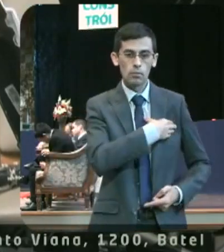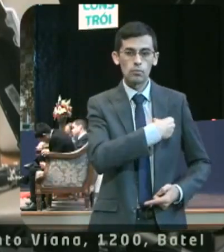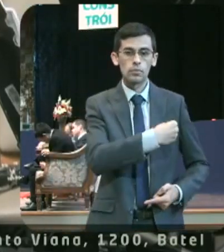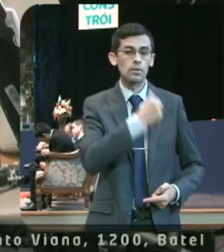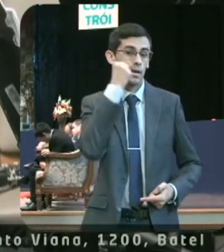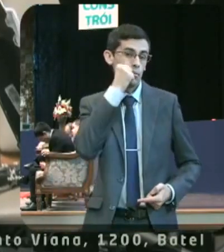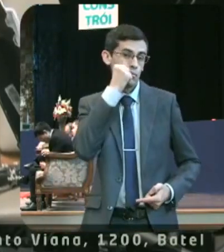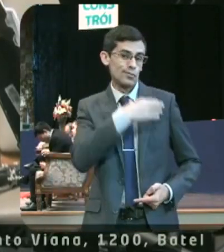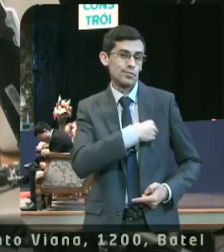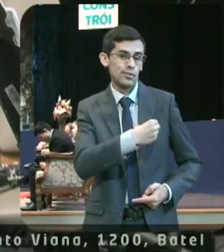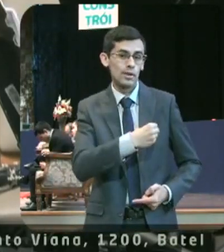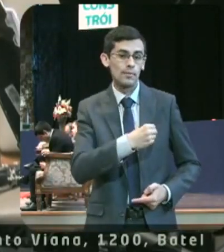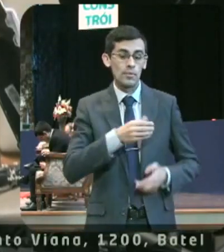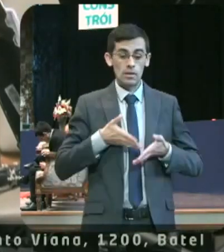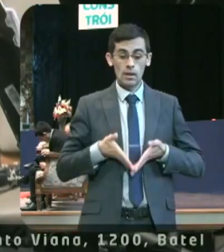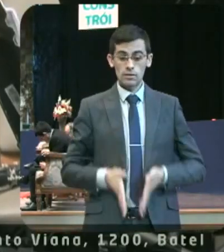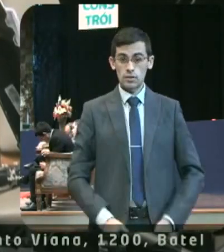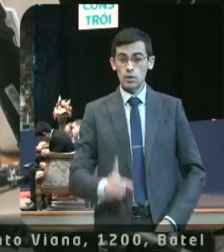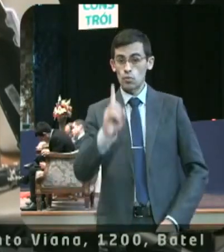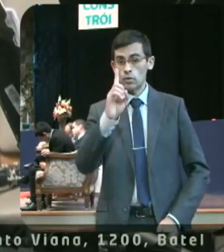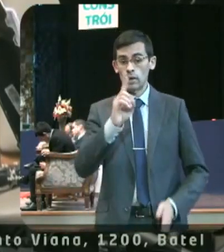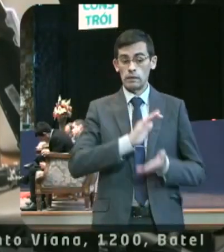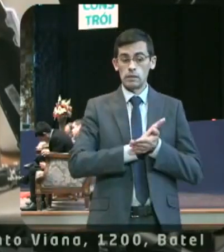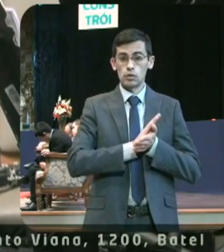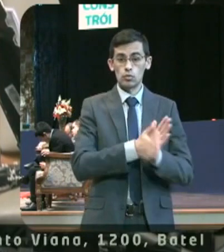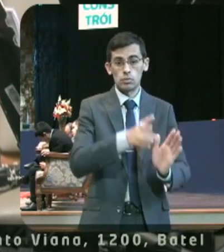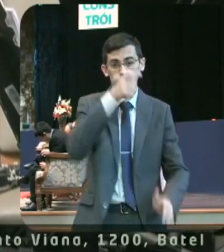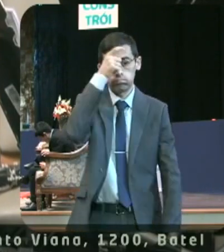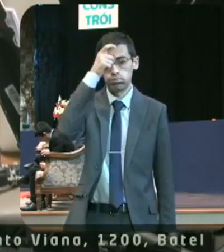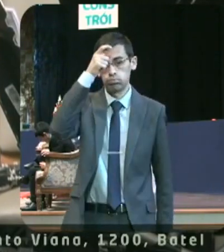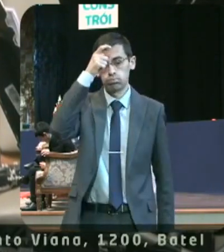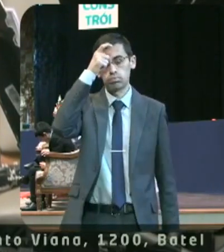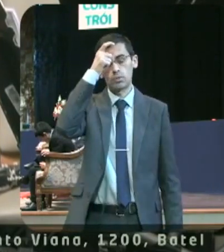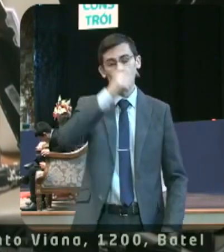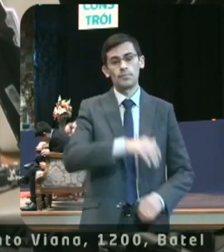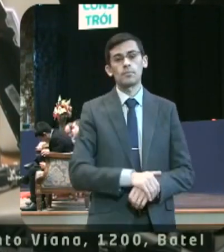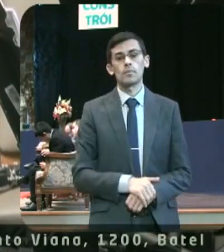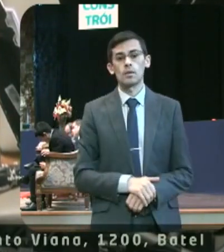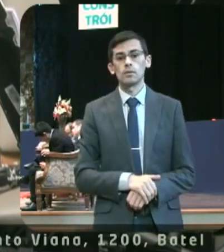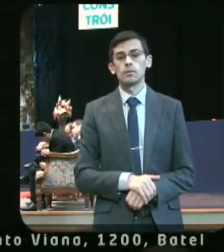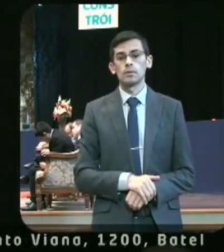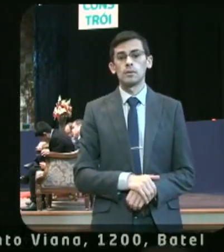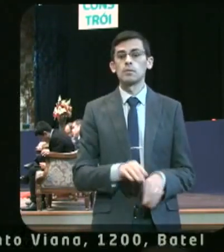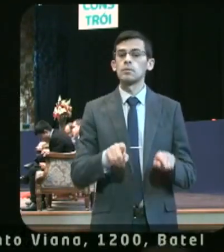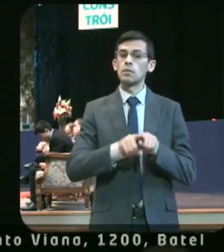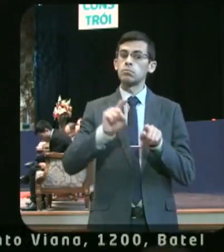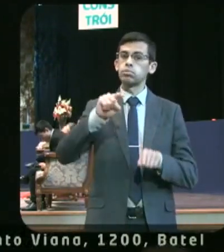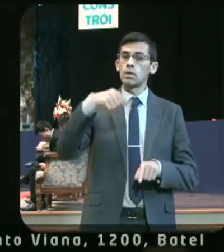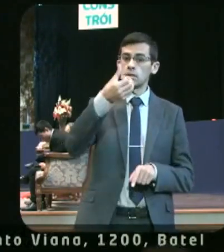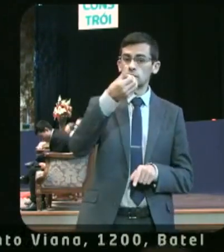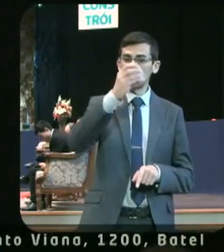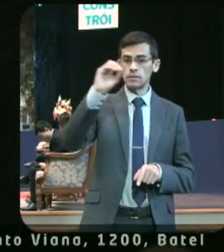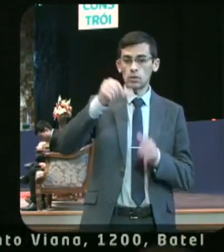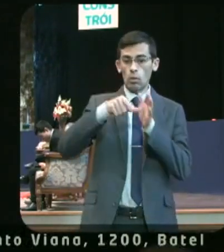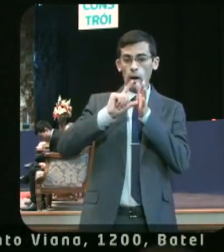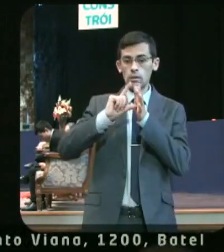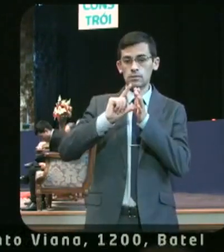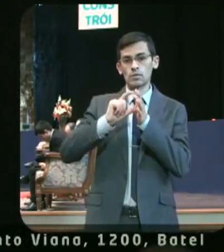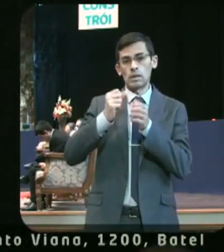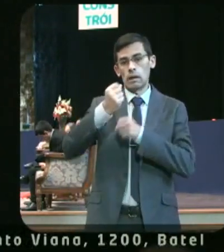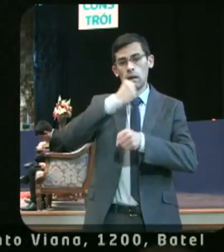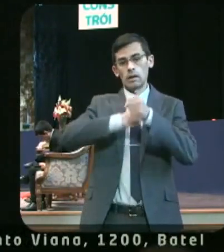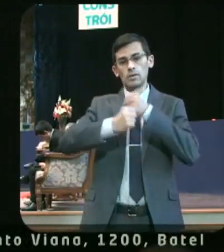vai nascer um que vai esmagar a cabeça da serpente. Que 600 anos antes de Jesus